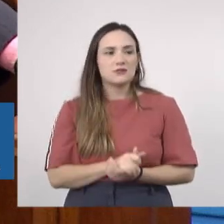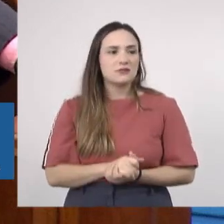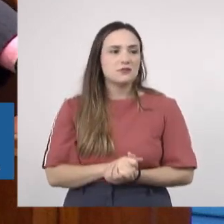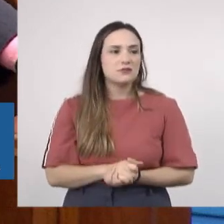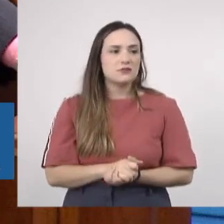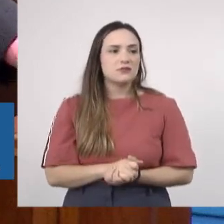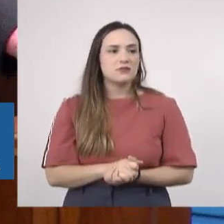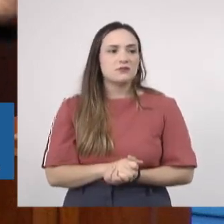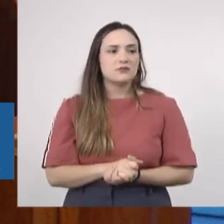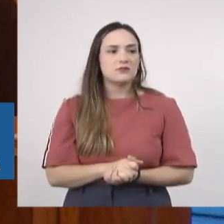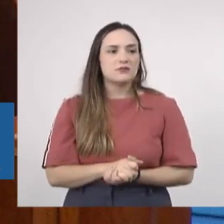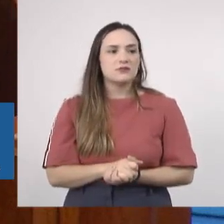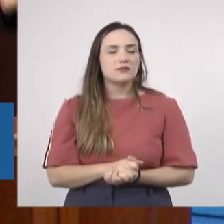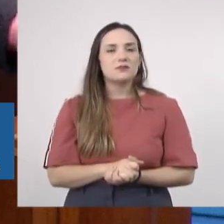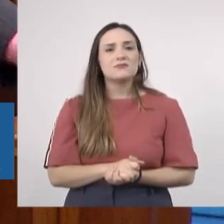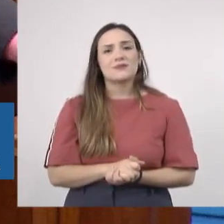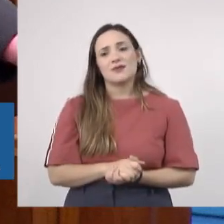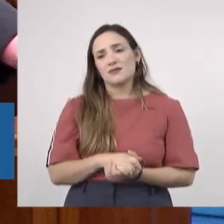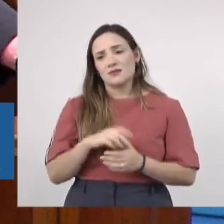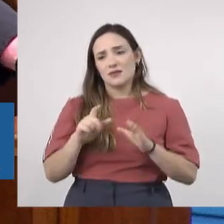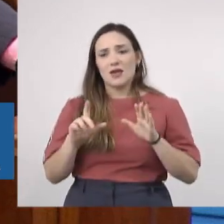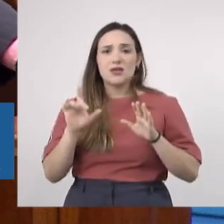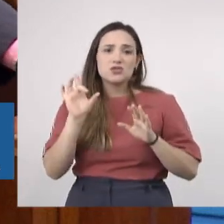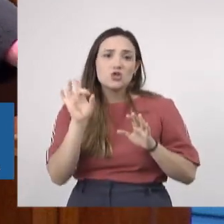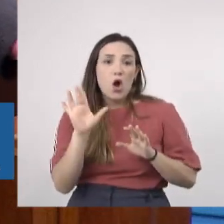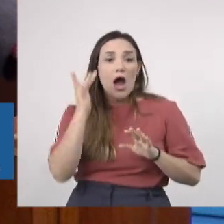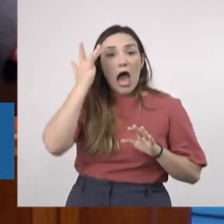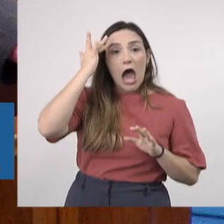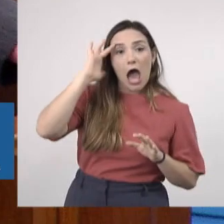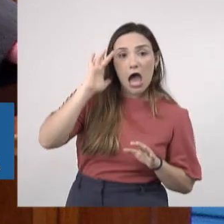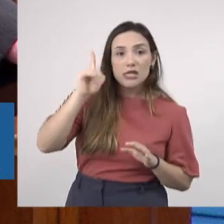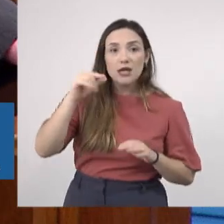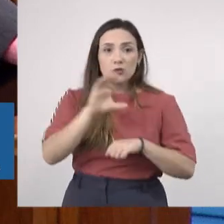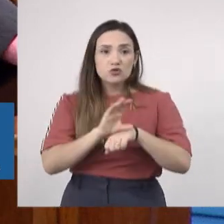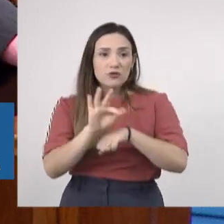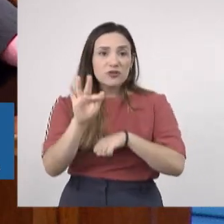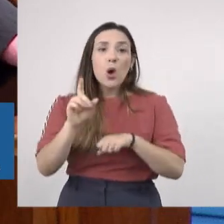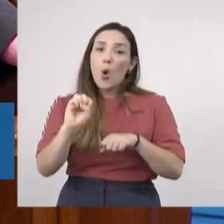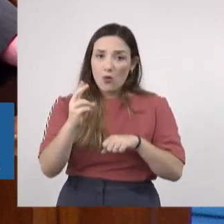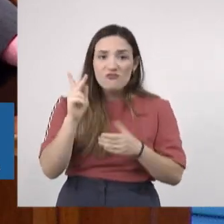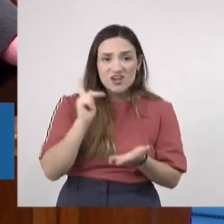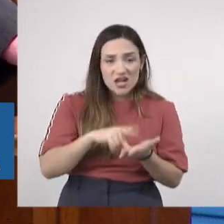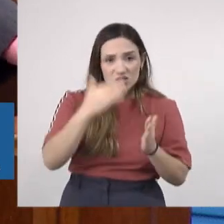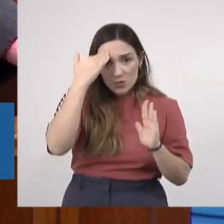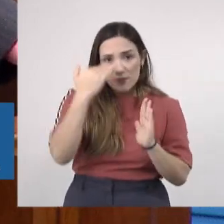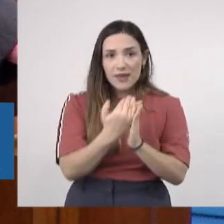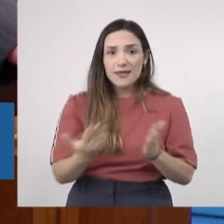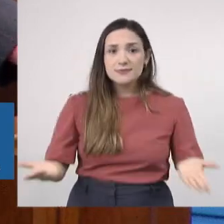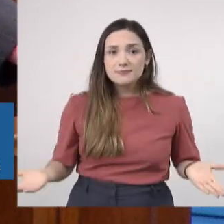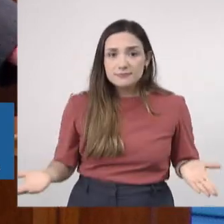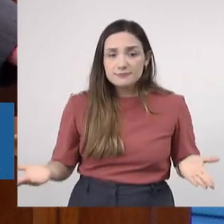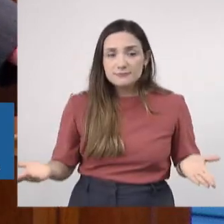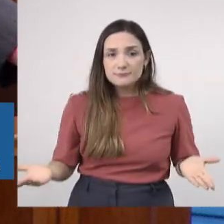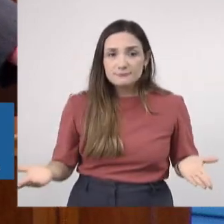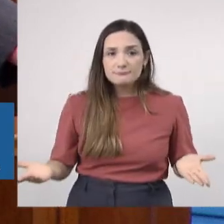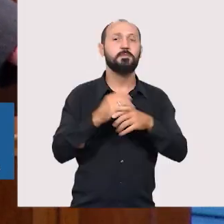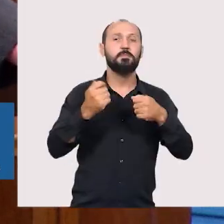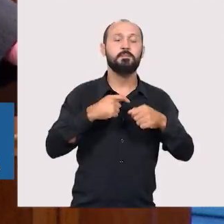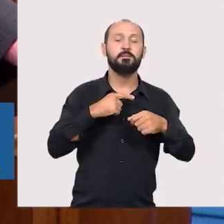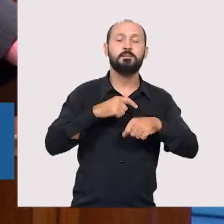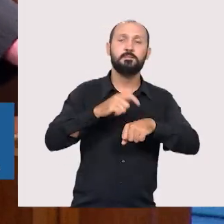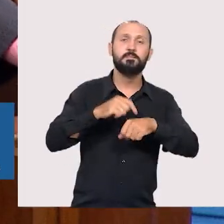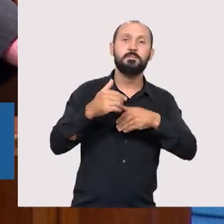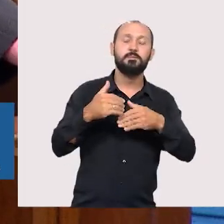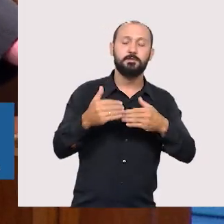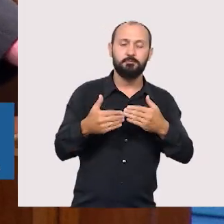é apenas uma suposição da Constituição ou realmente isso está sendo cumprido? O conselheiro tutelar de Campo